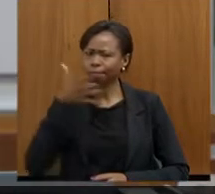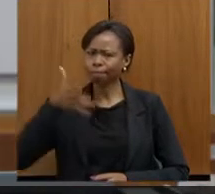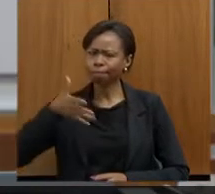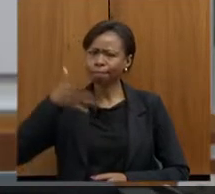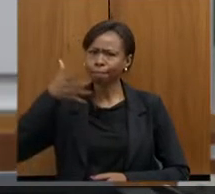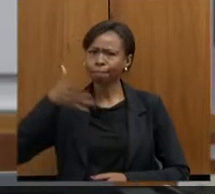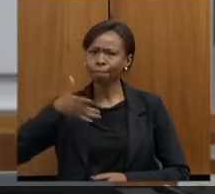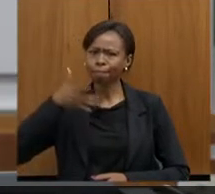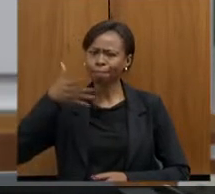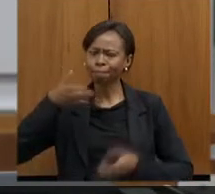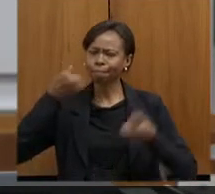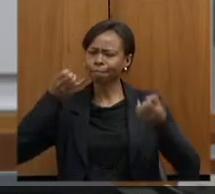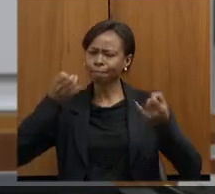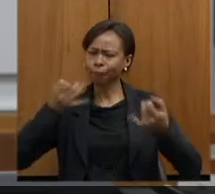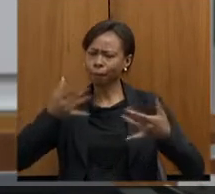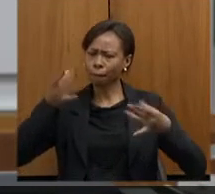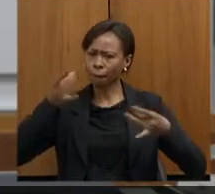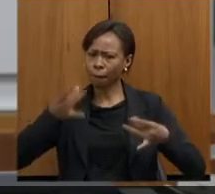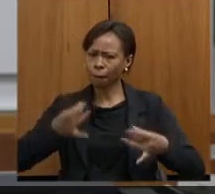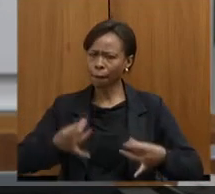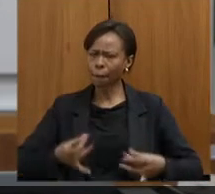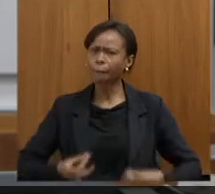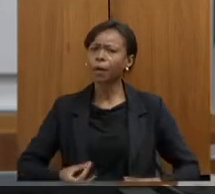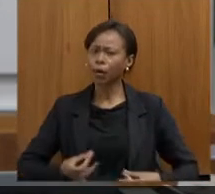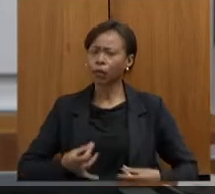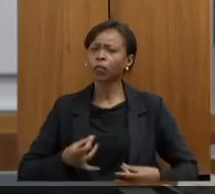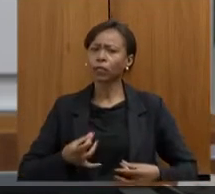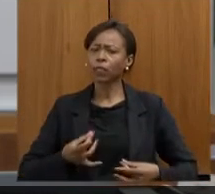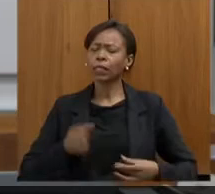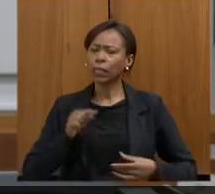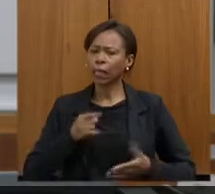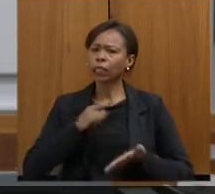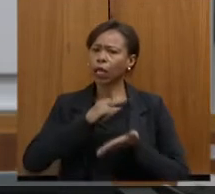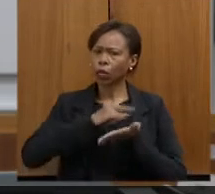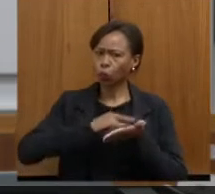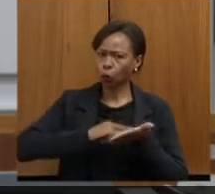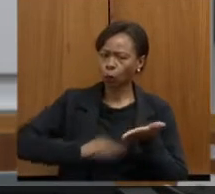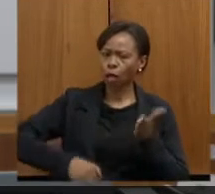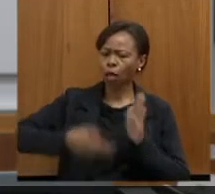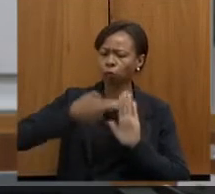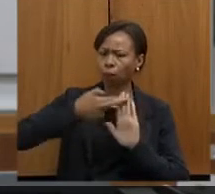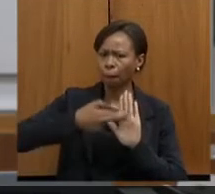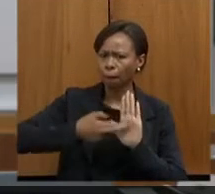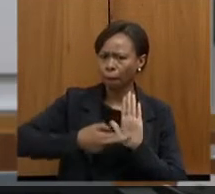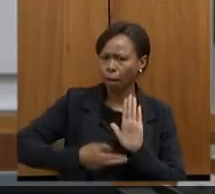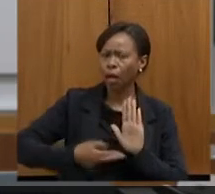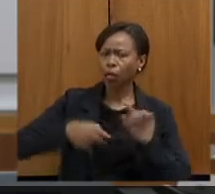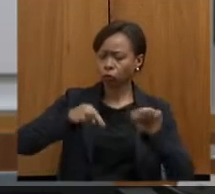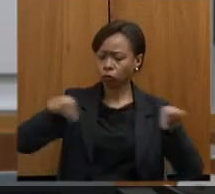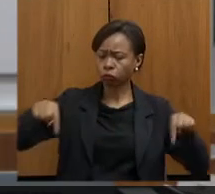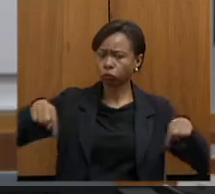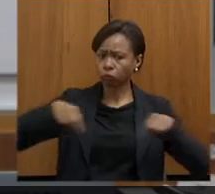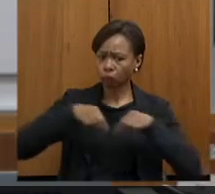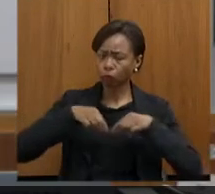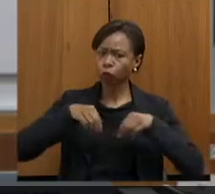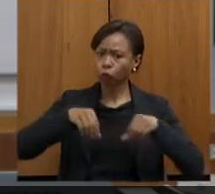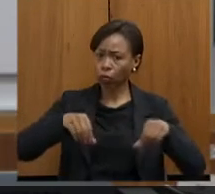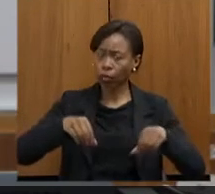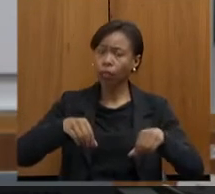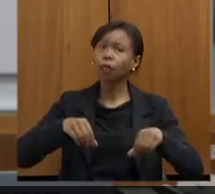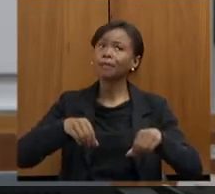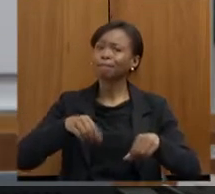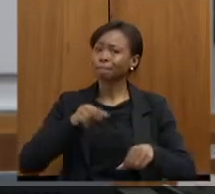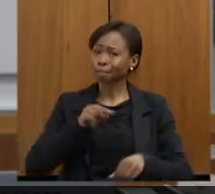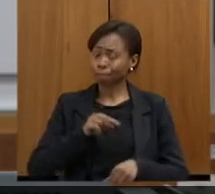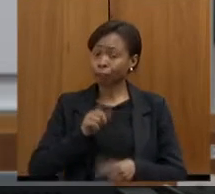na questão da regularização fundiária. E a gente sabe que a questão da regularização fundiária é